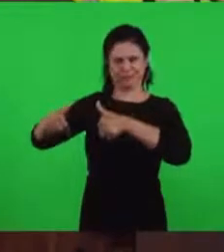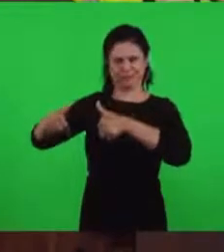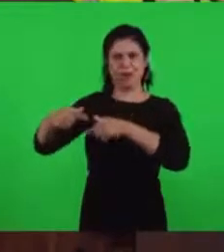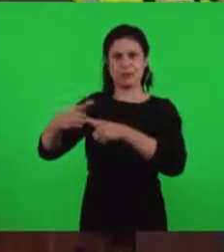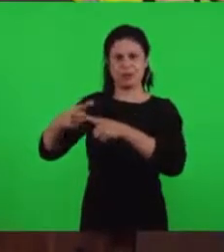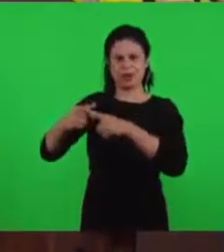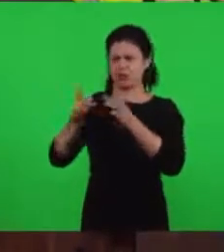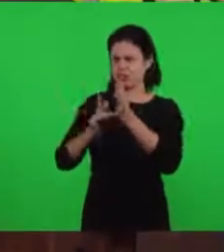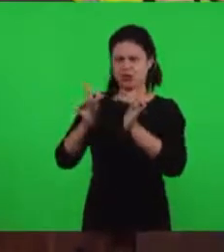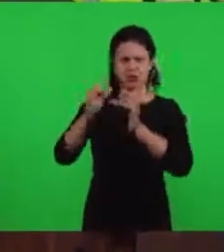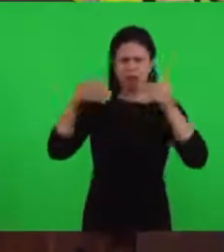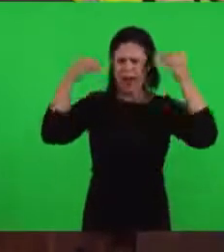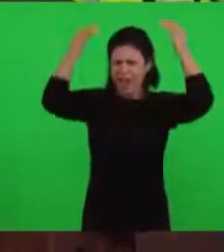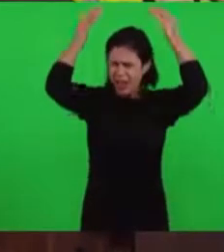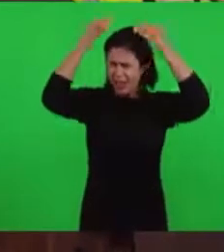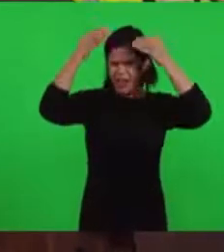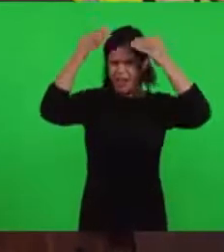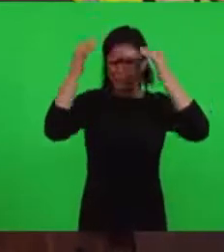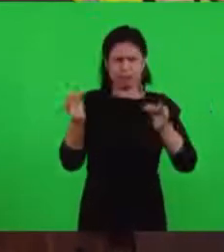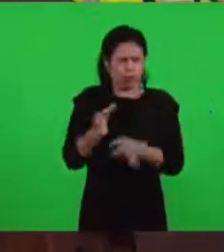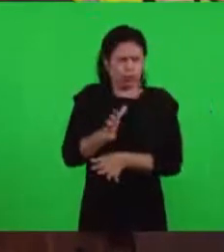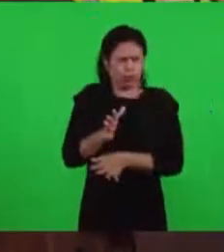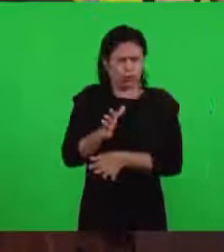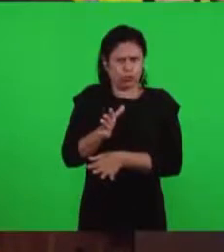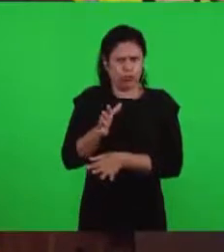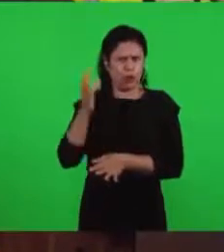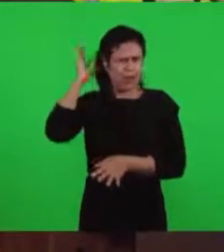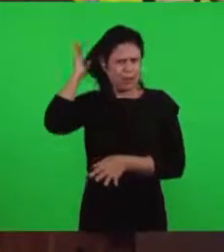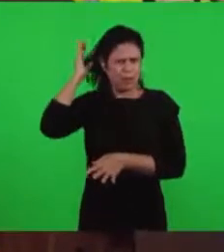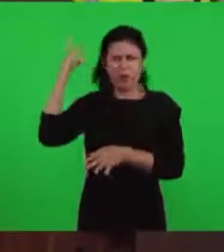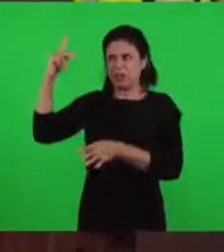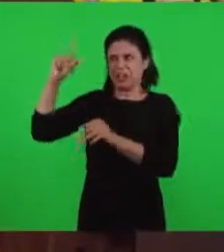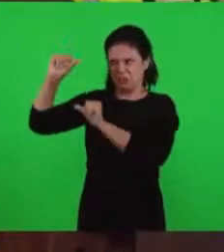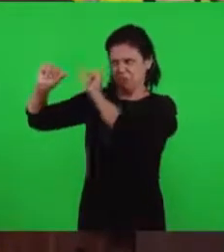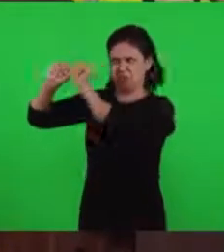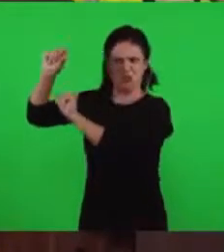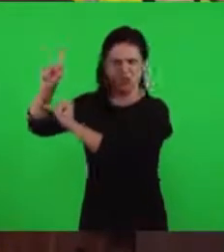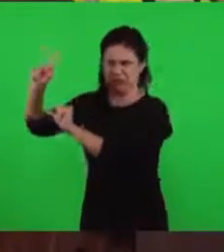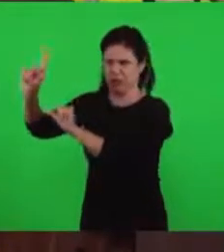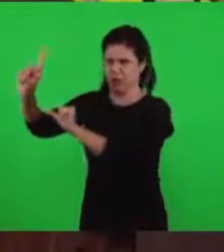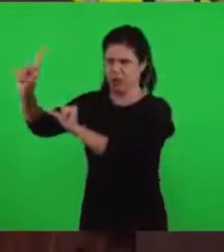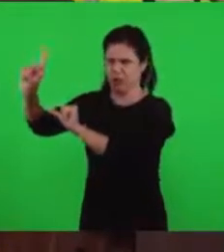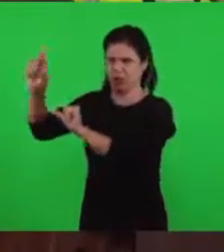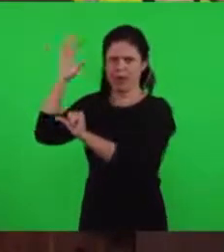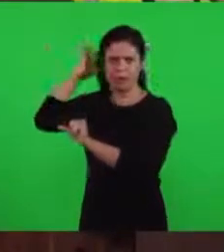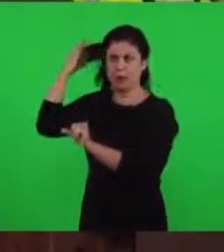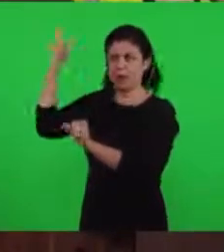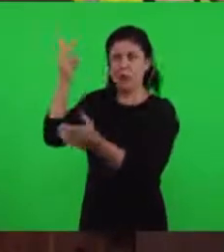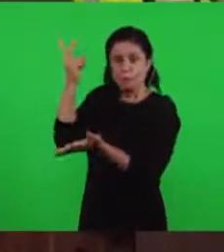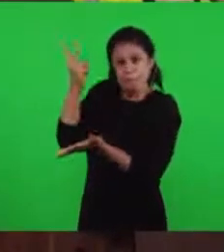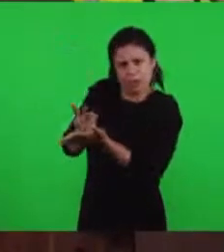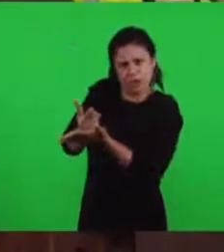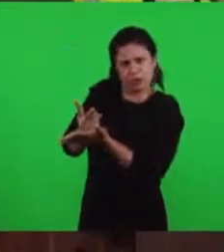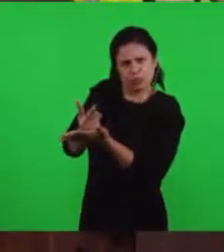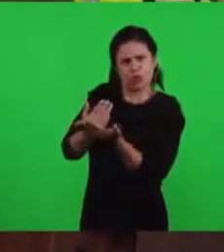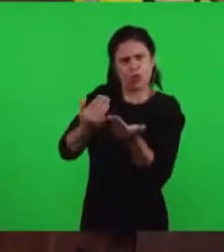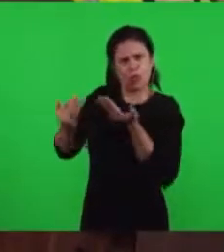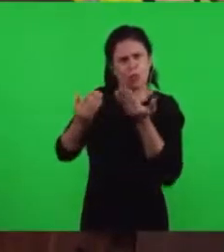estabelecido não vai mudar seus cabelos são os mesmos e